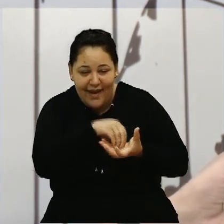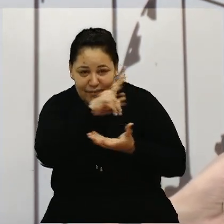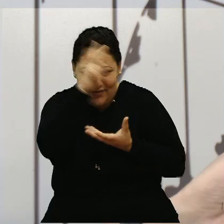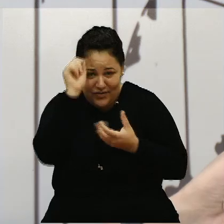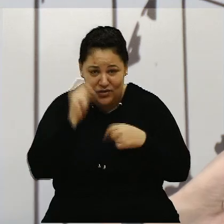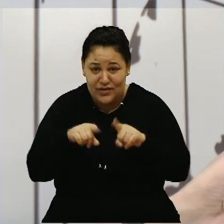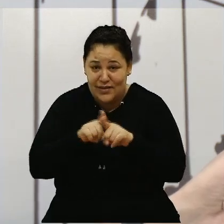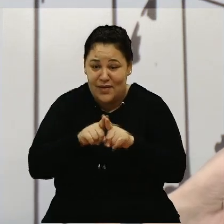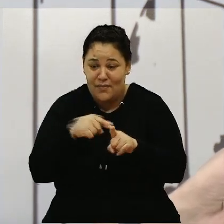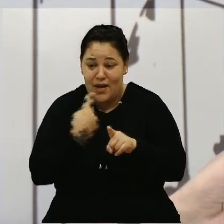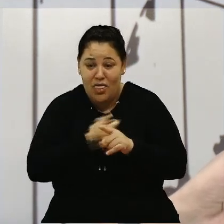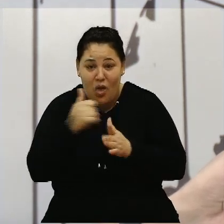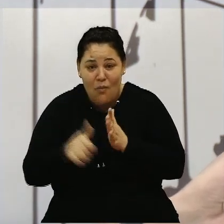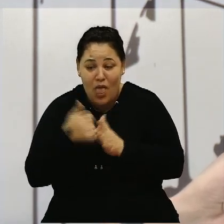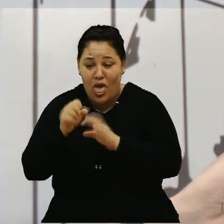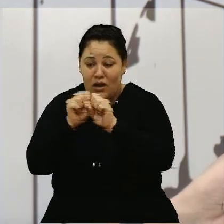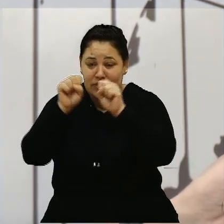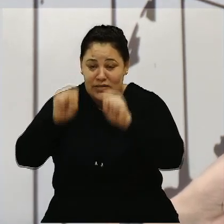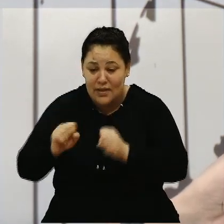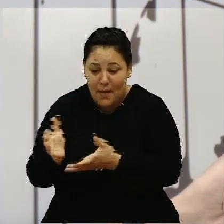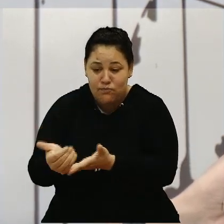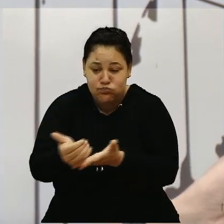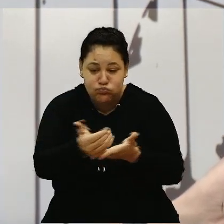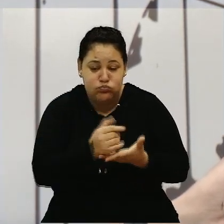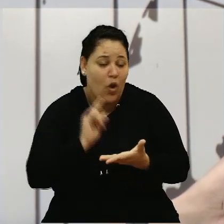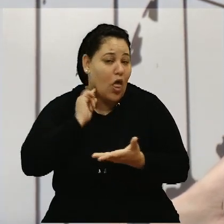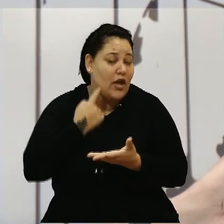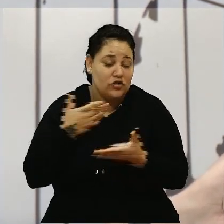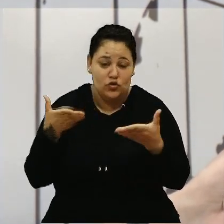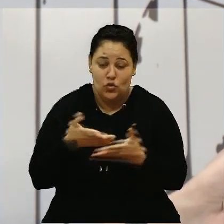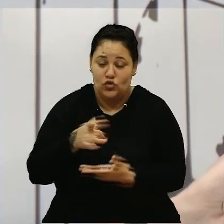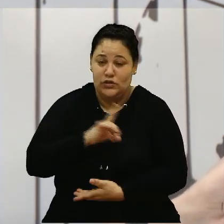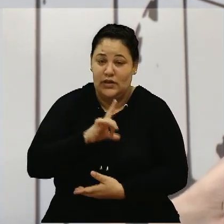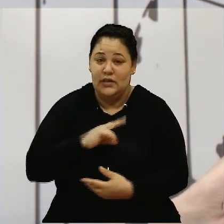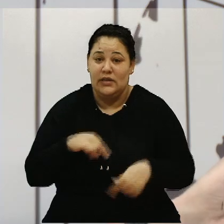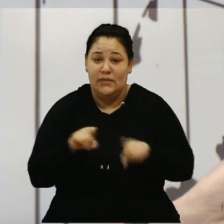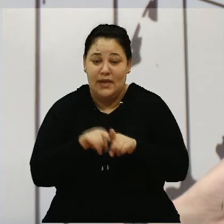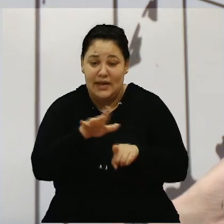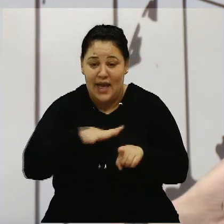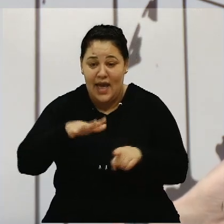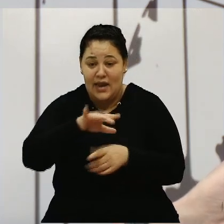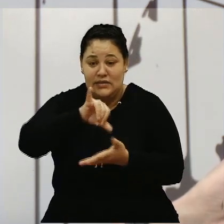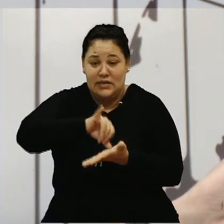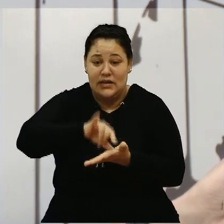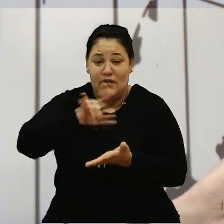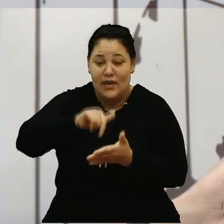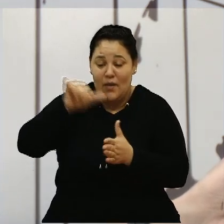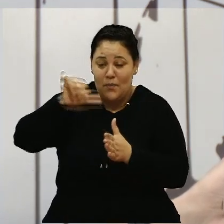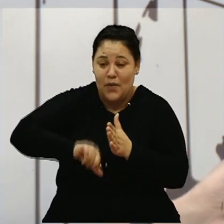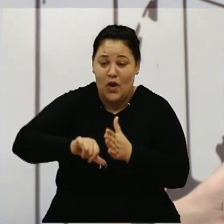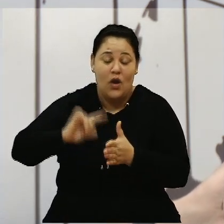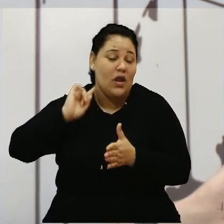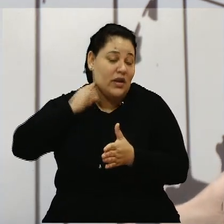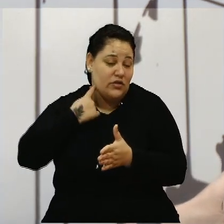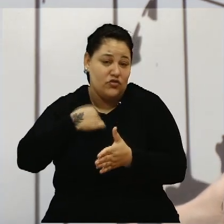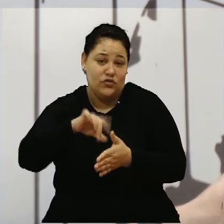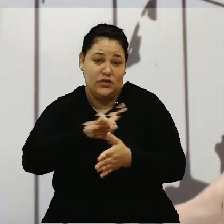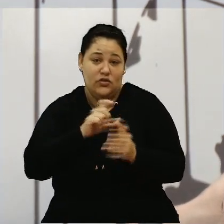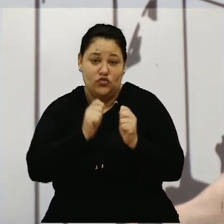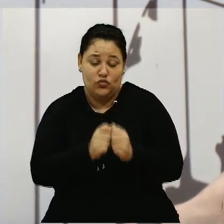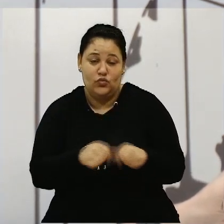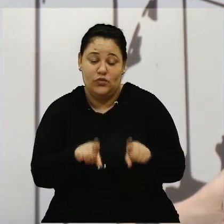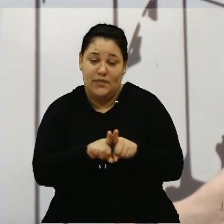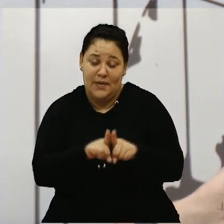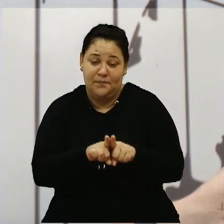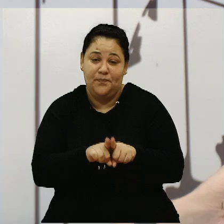pouco, melhorar o sistema de coleta que existe hoje aqui na área central, que é o pior lixo que acaba chegando para eles. Que a